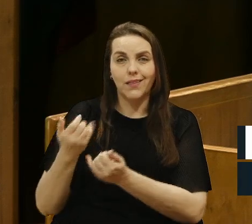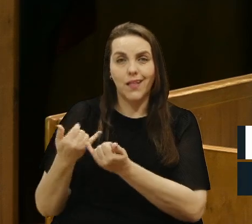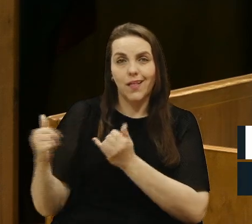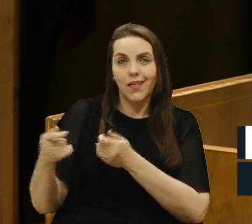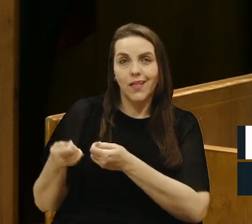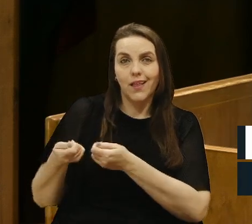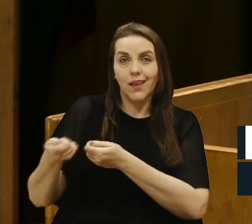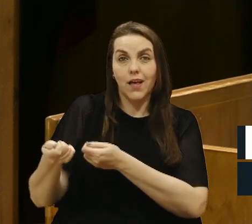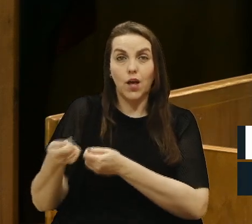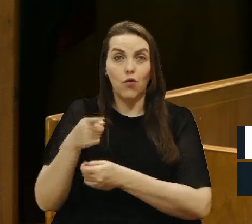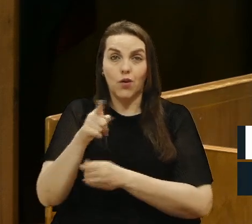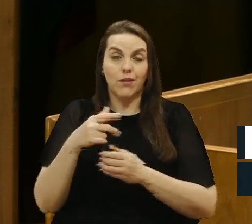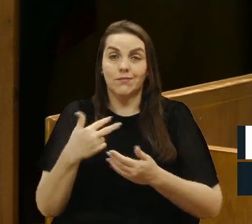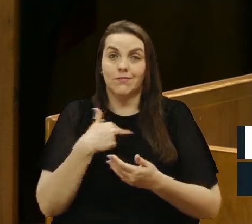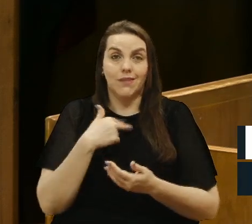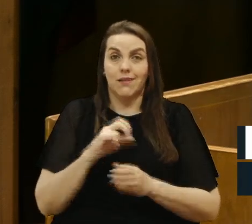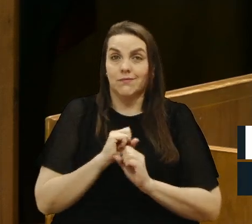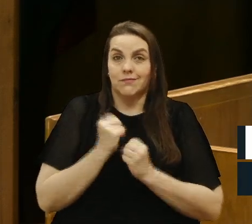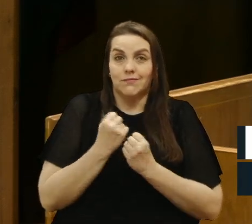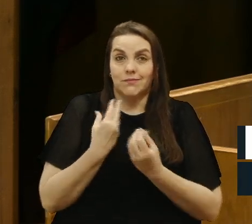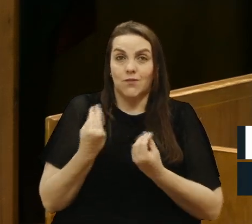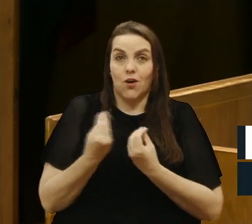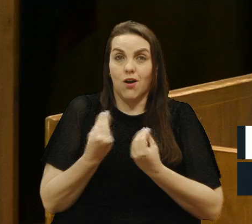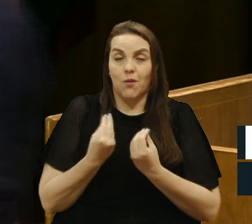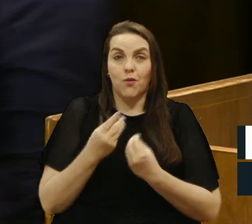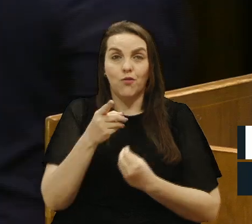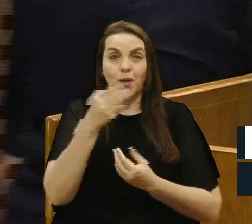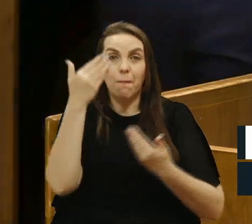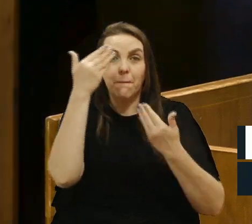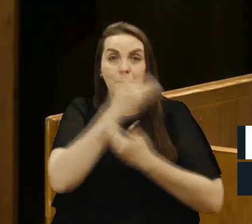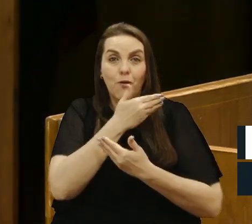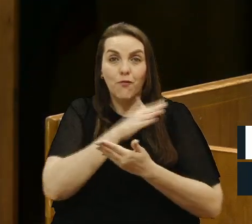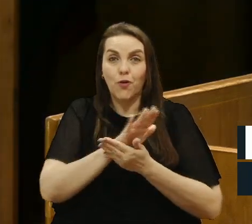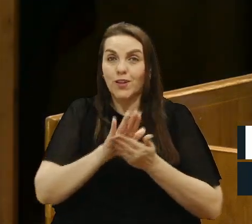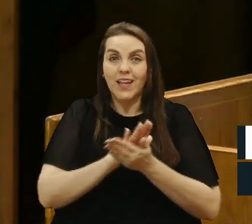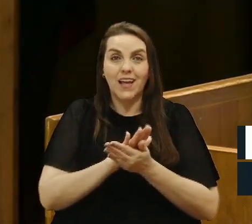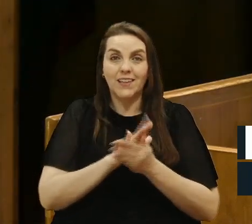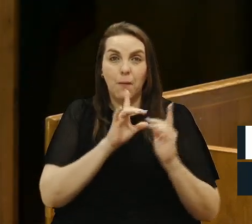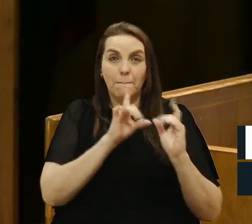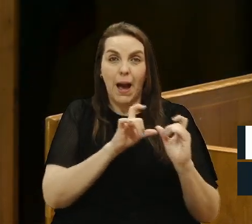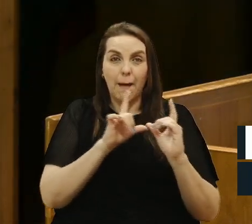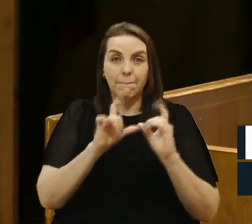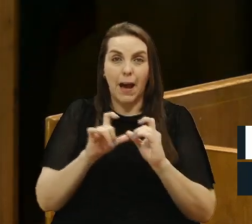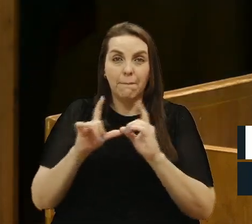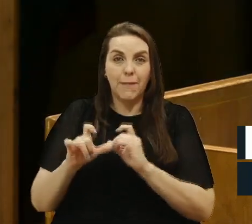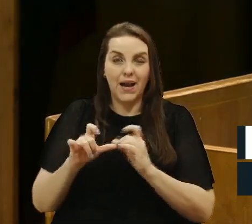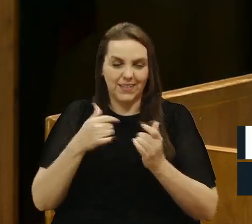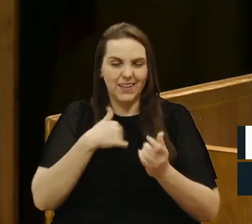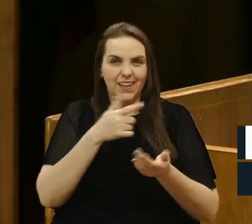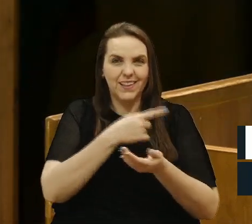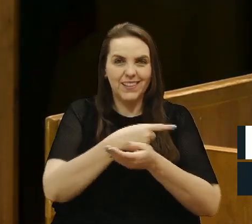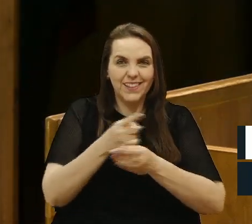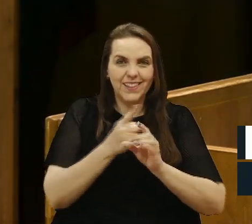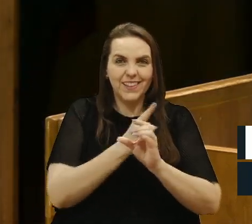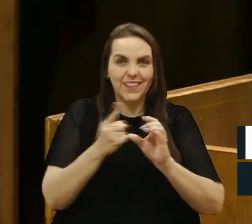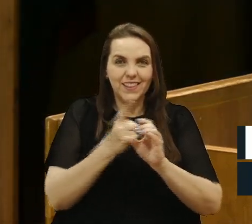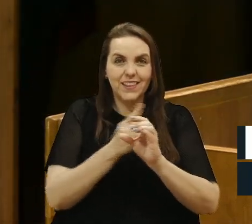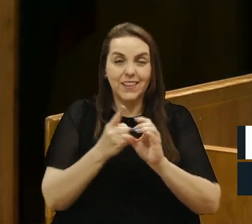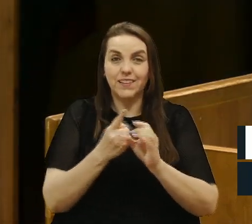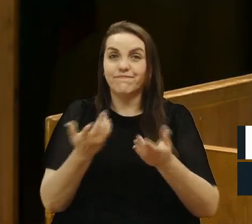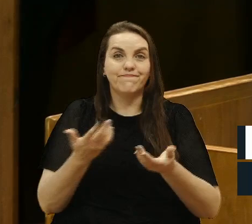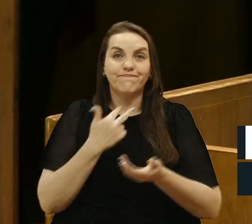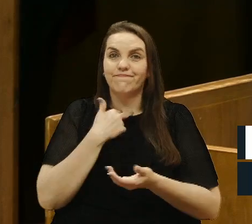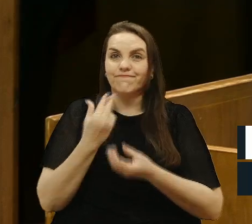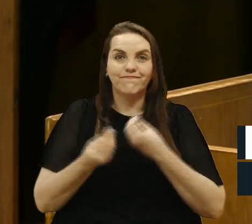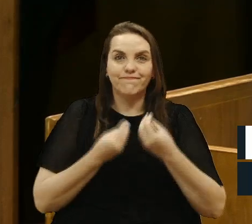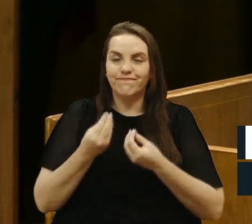se defender, por quê? Porque você não tem provas que você gastou menos ou que você gastou mais. A